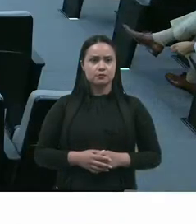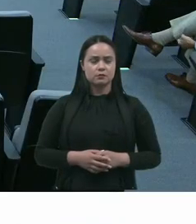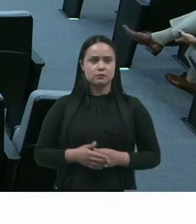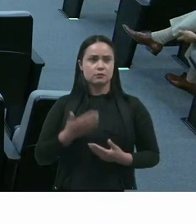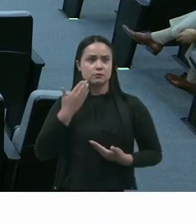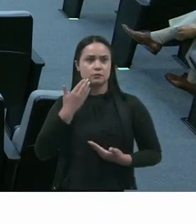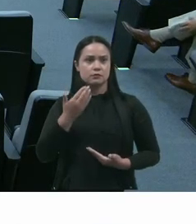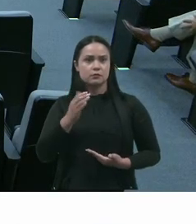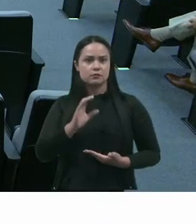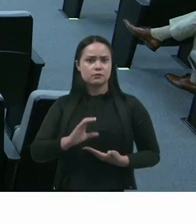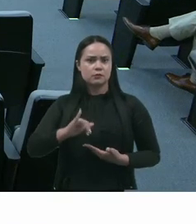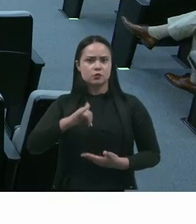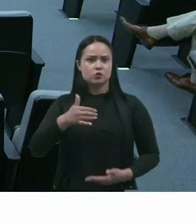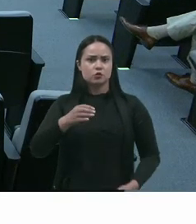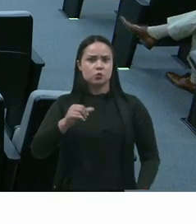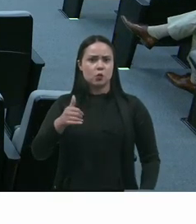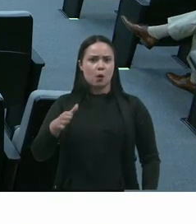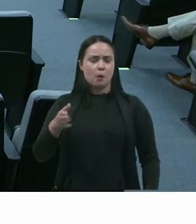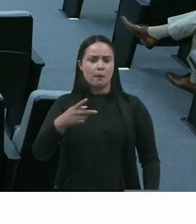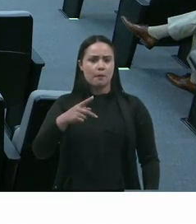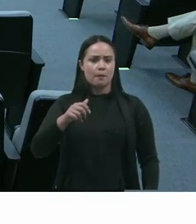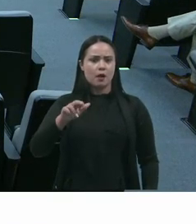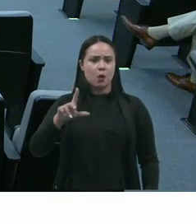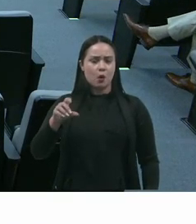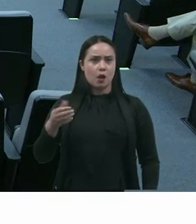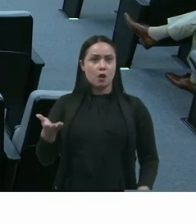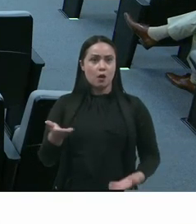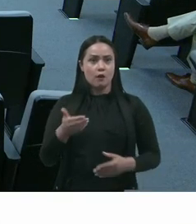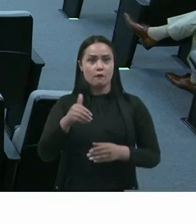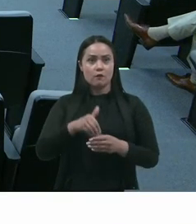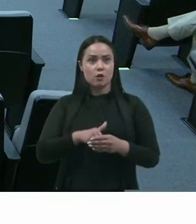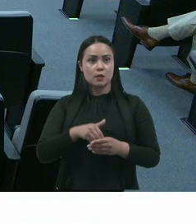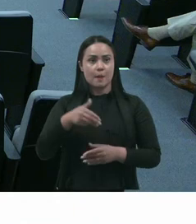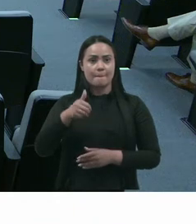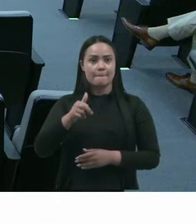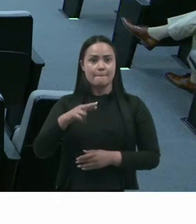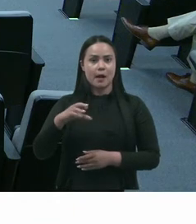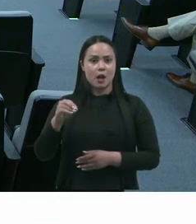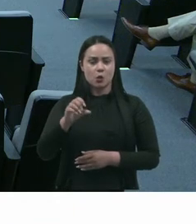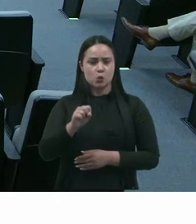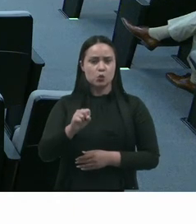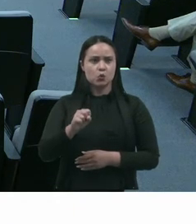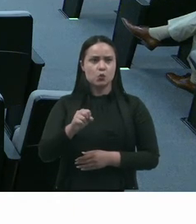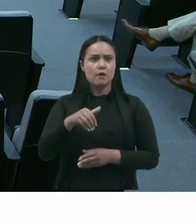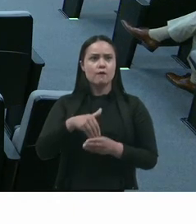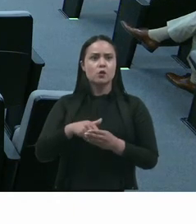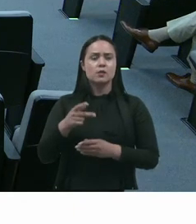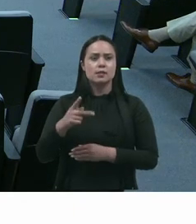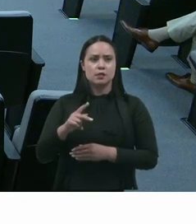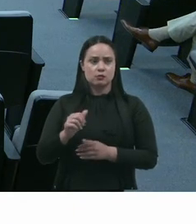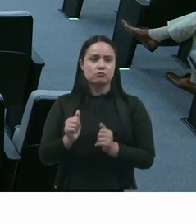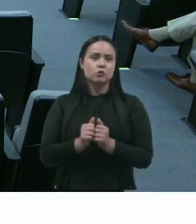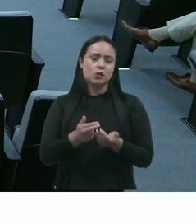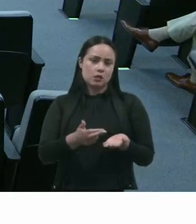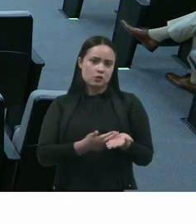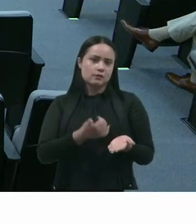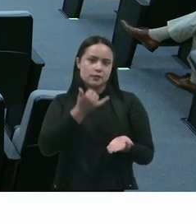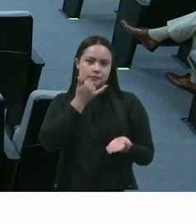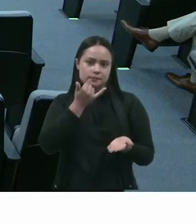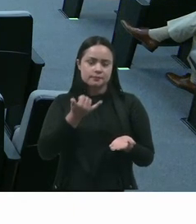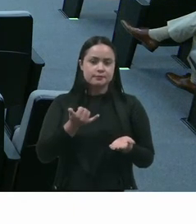Obrigada, conselheiro João Paulo. Como voto, conselheiro Marcos Vinícius. Com o relator, excelência, pedindo venhas